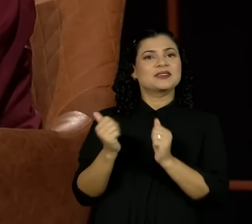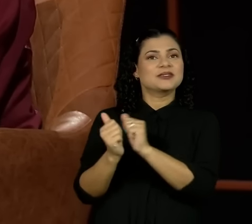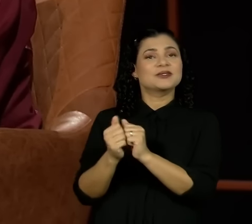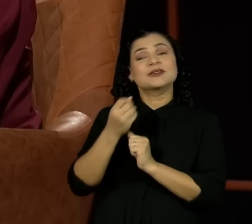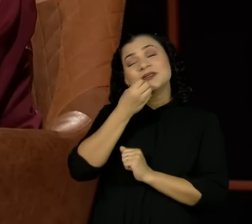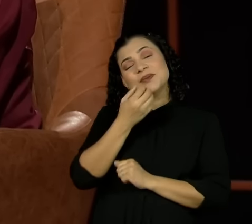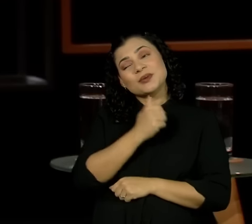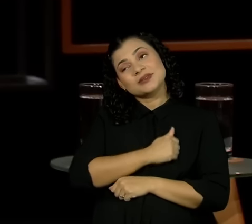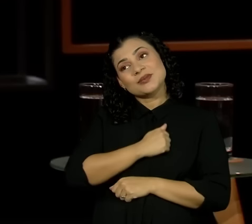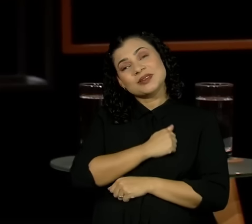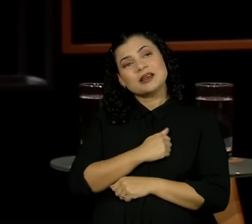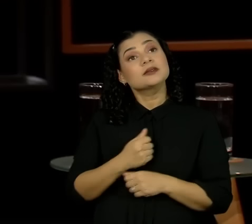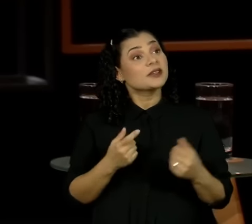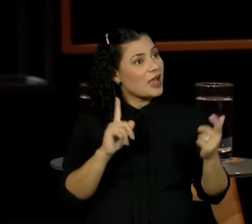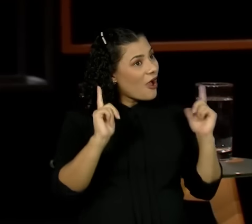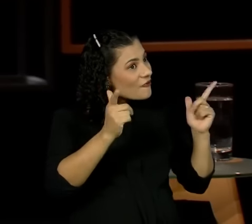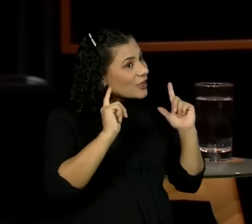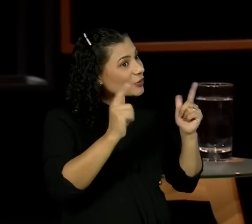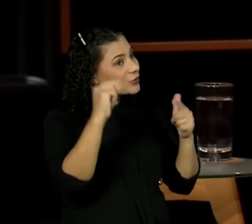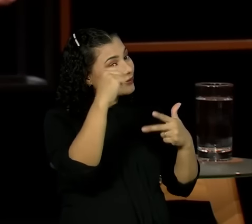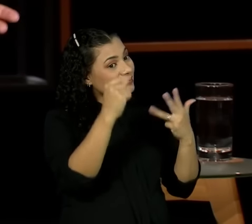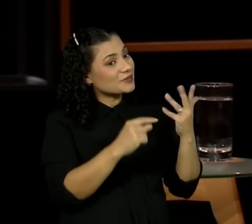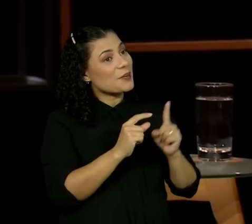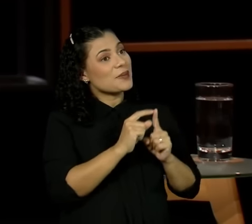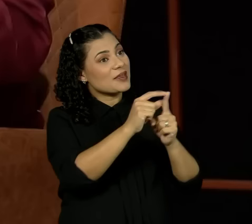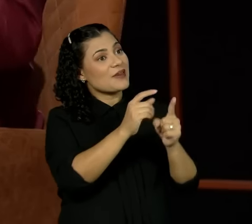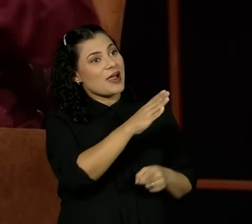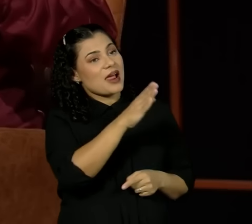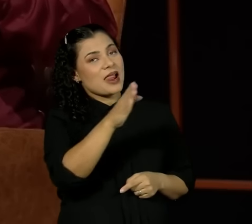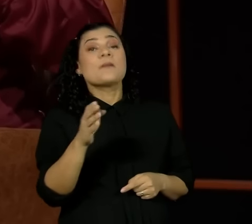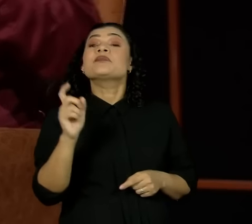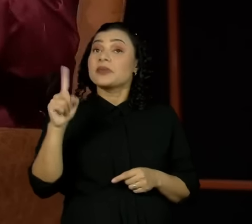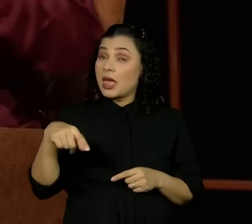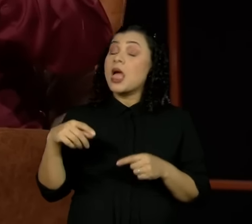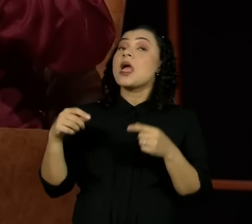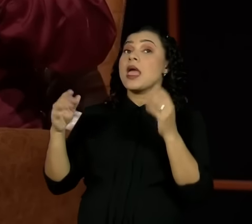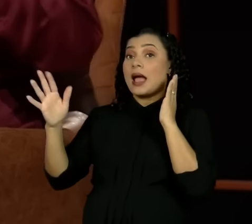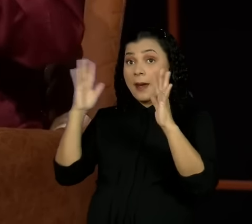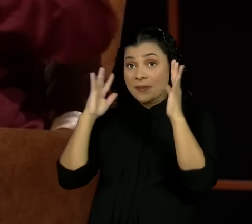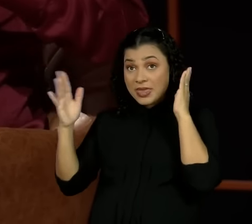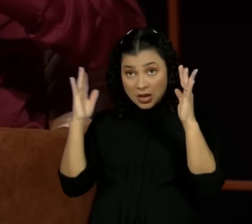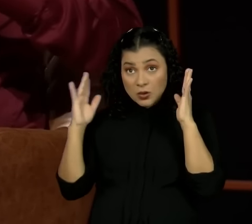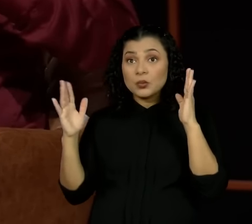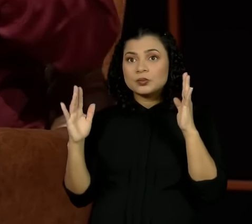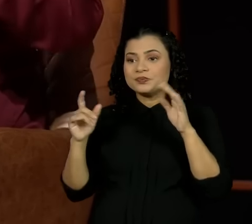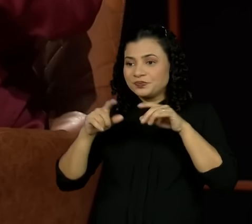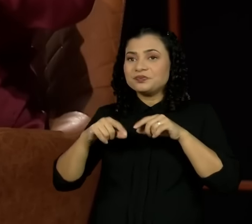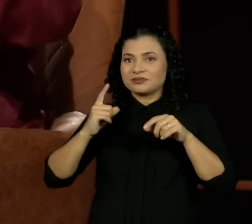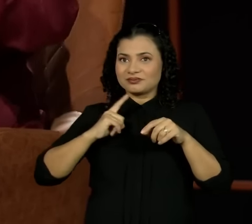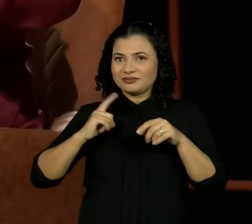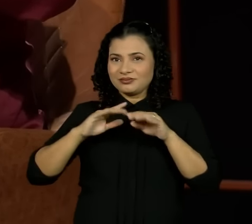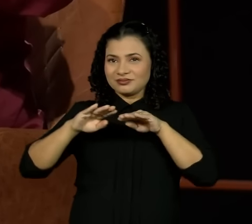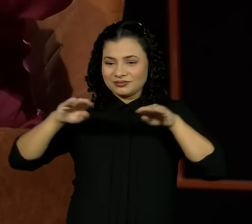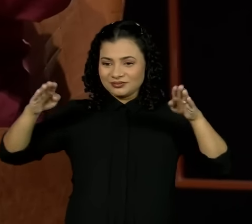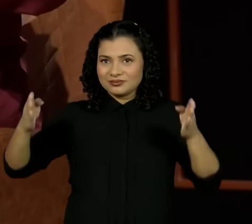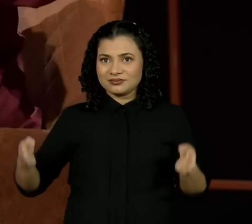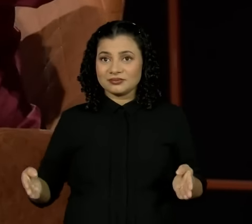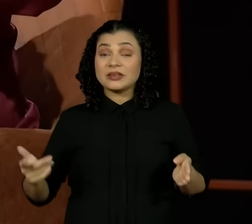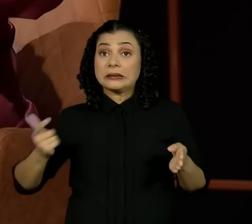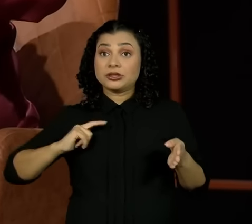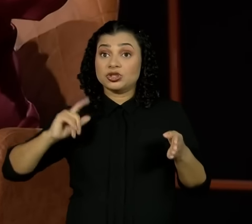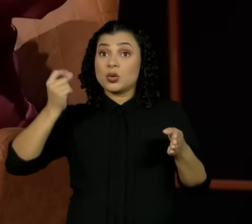bom, que saudade. Muitas aventuras aí pela periferia nesse caminhão, né? O caminhão aquela carroceria, abria um